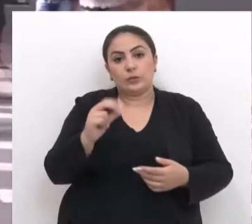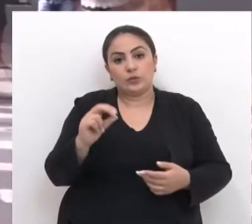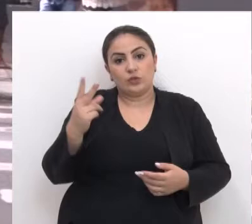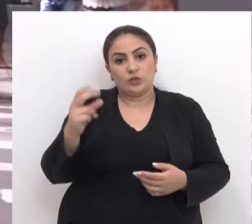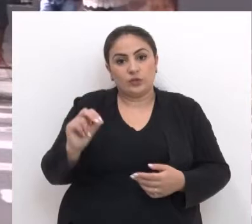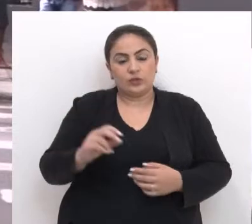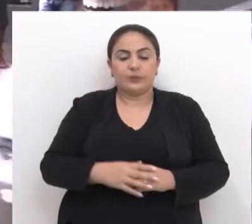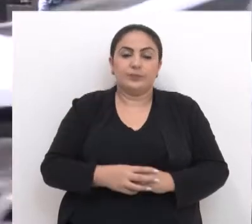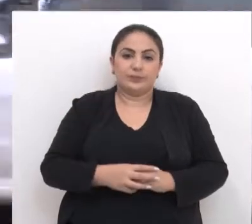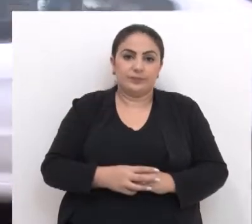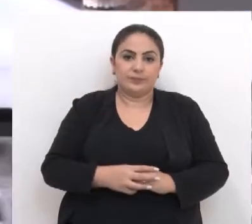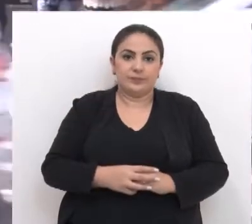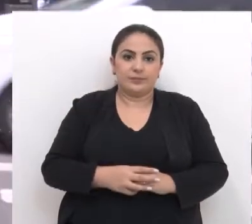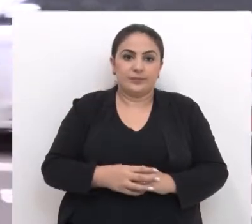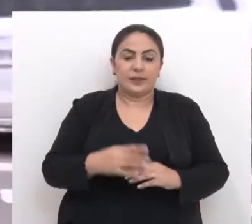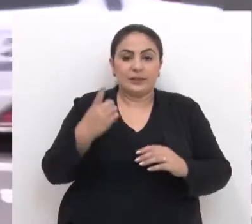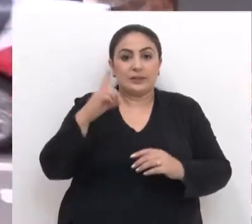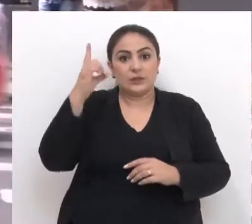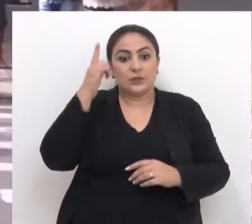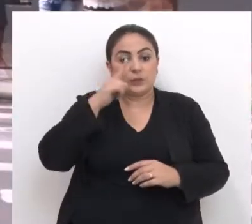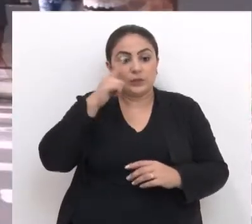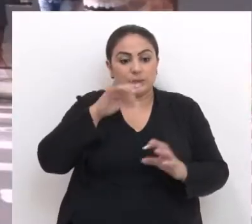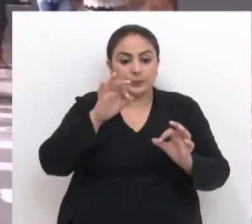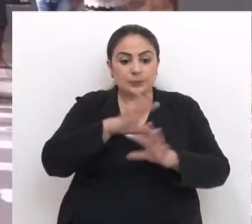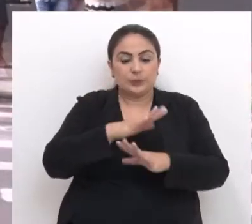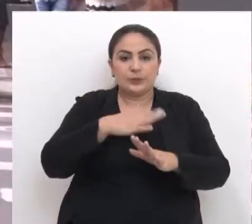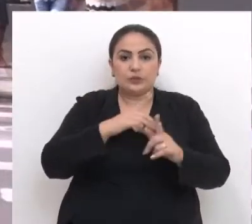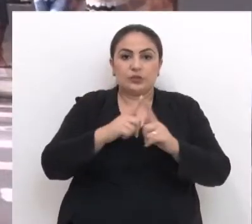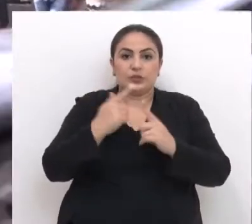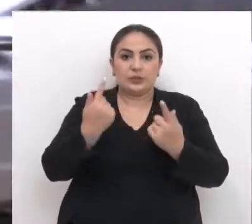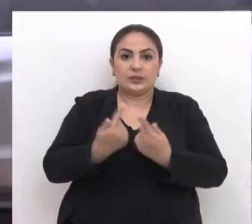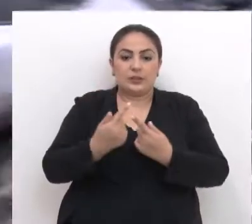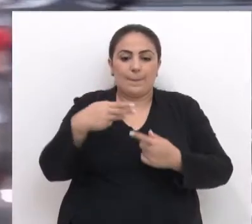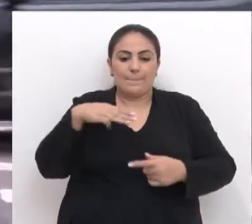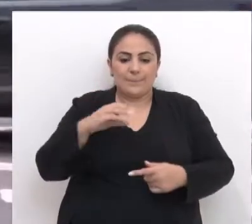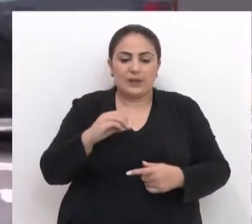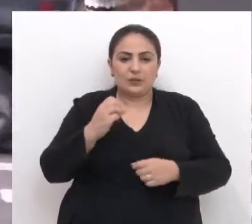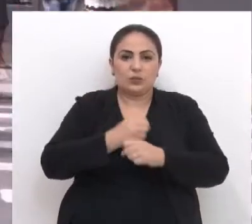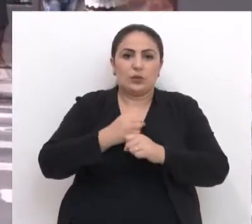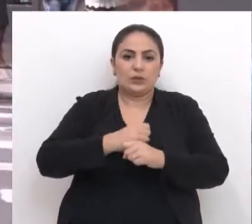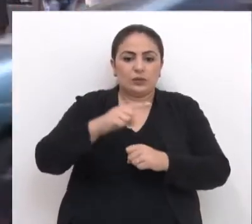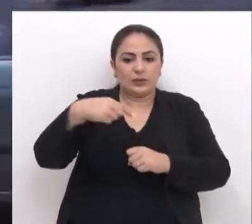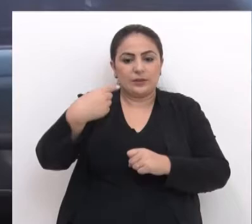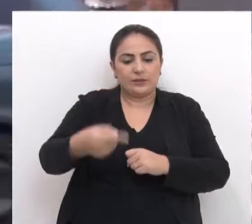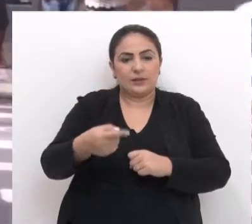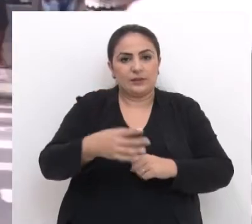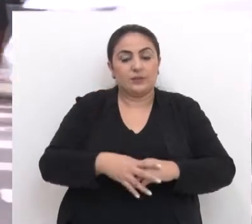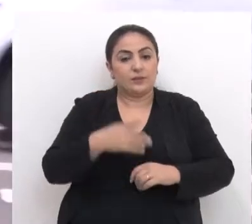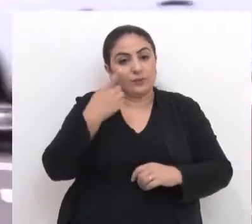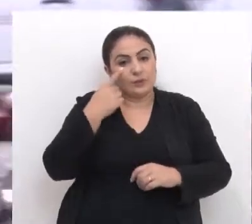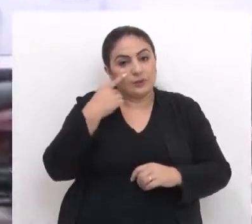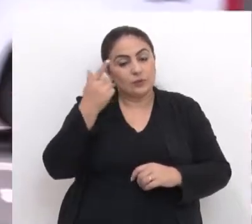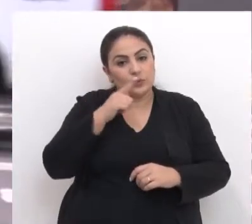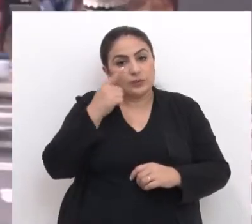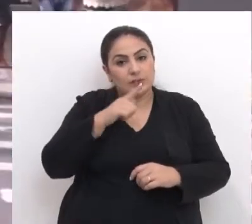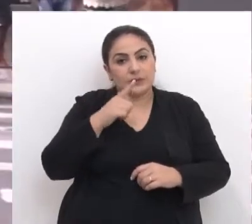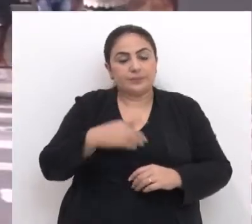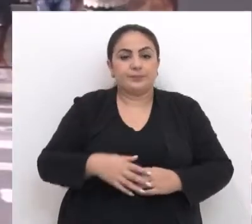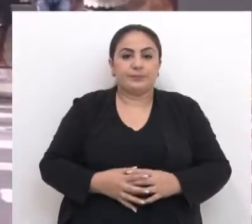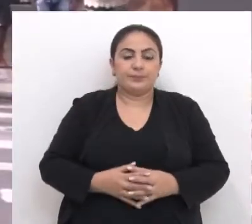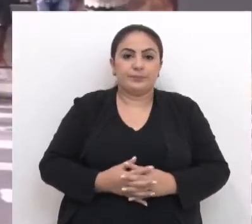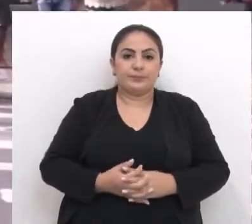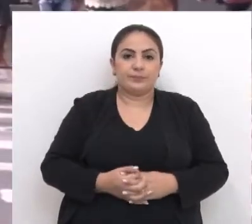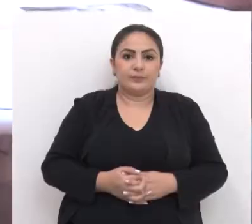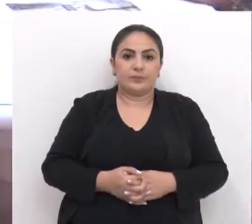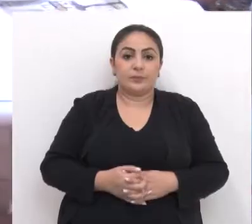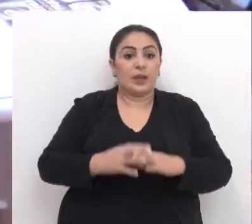2018-2020. Graças a Deus vou concluir meu mandato em março do ano que vem e seja o que Deus quiser daqui